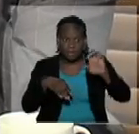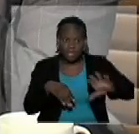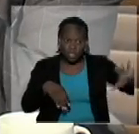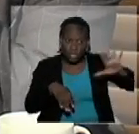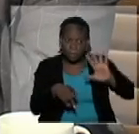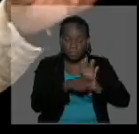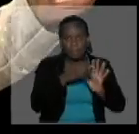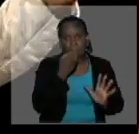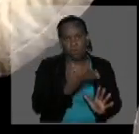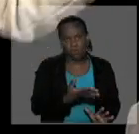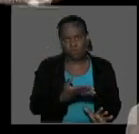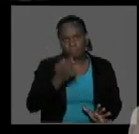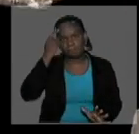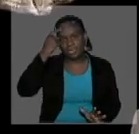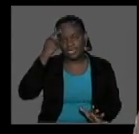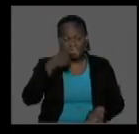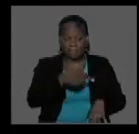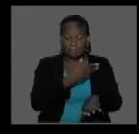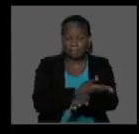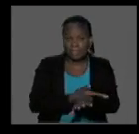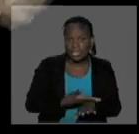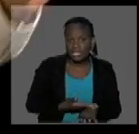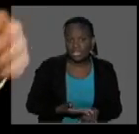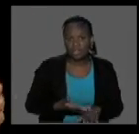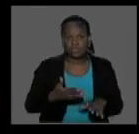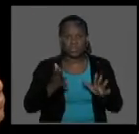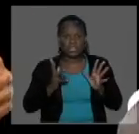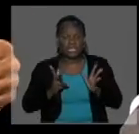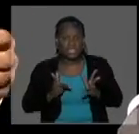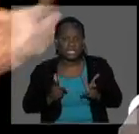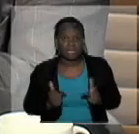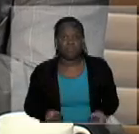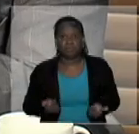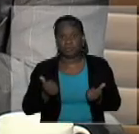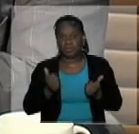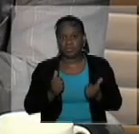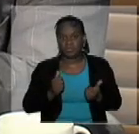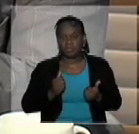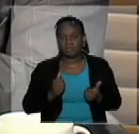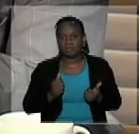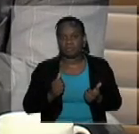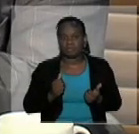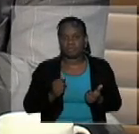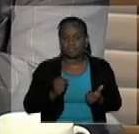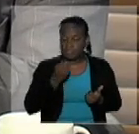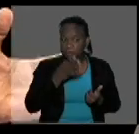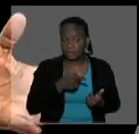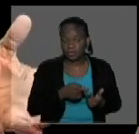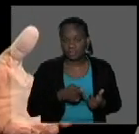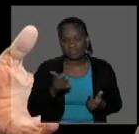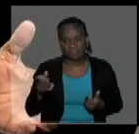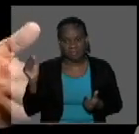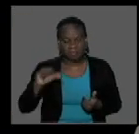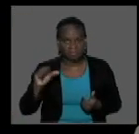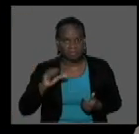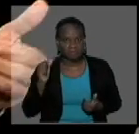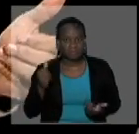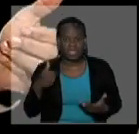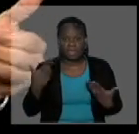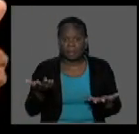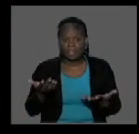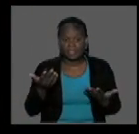Da Europa é do bem, é branco, etc. É puro. É puro. Né? Então, e aí,